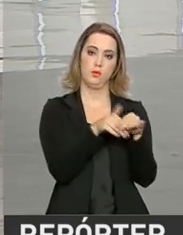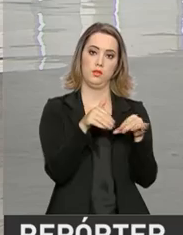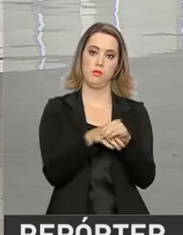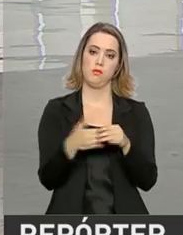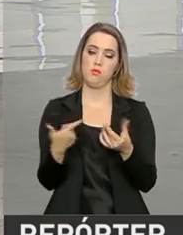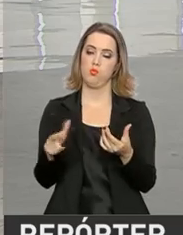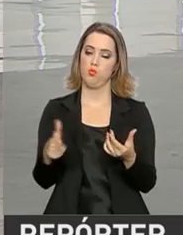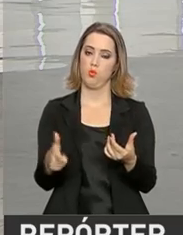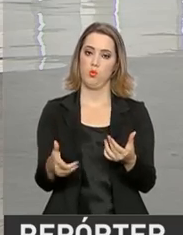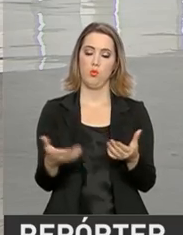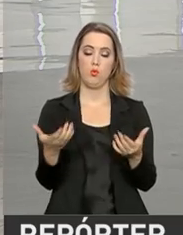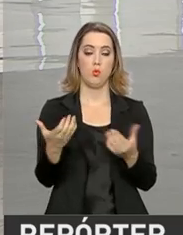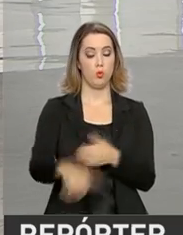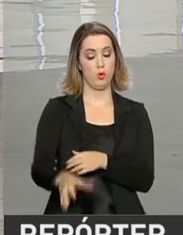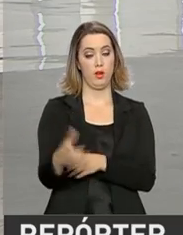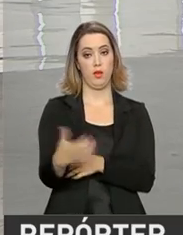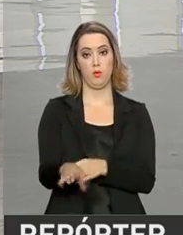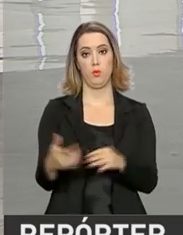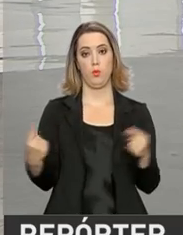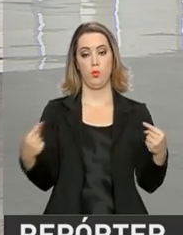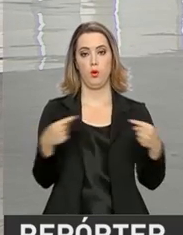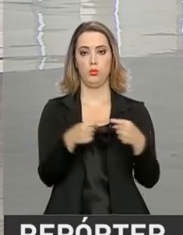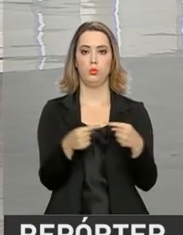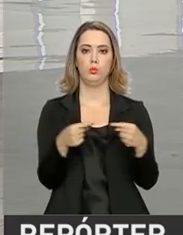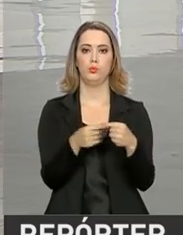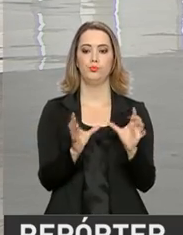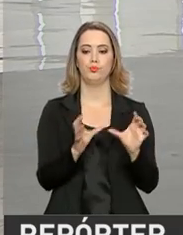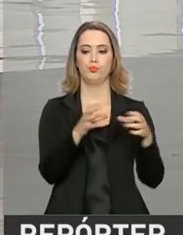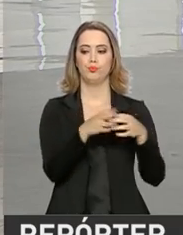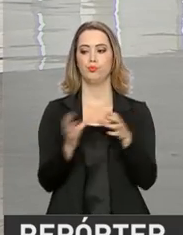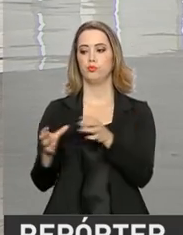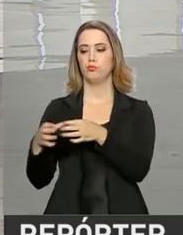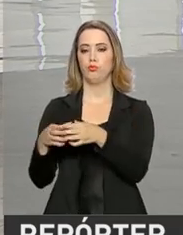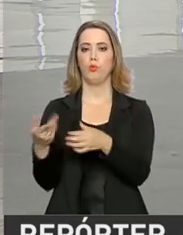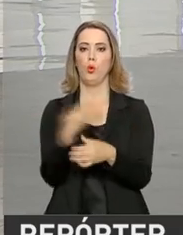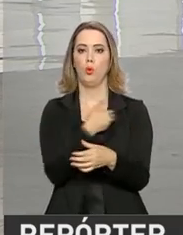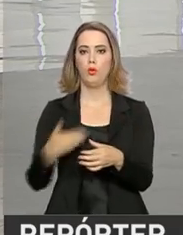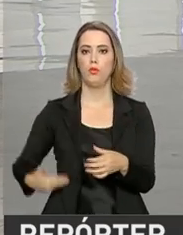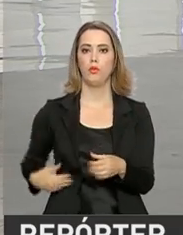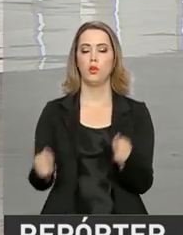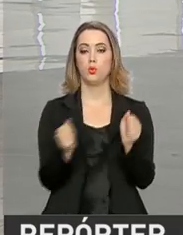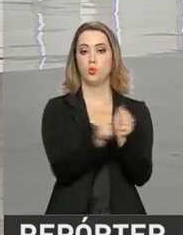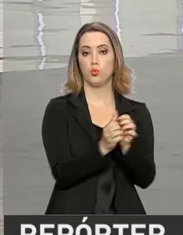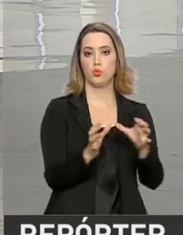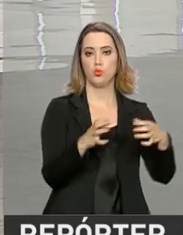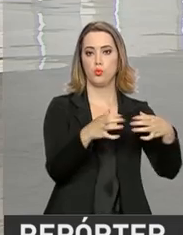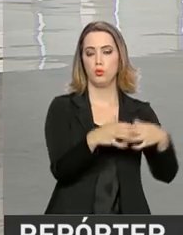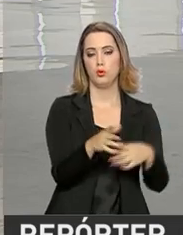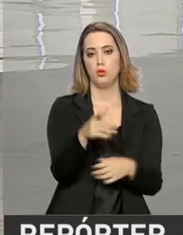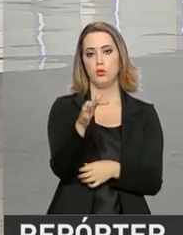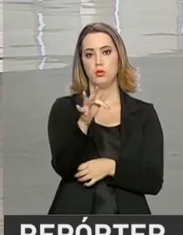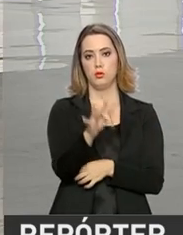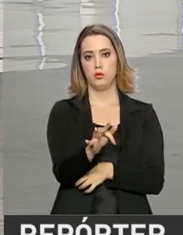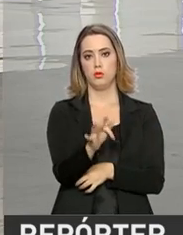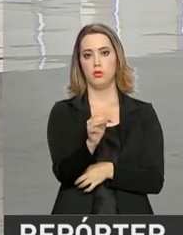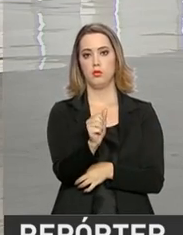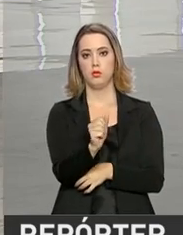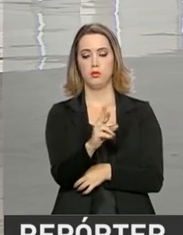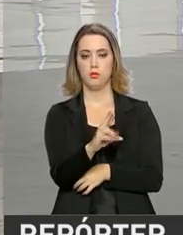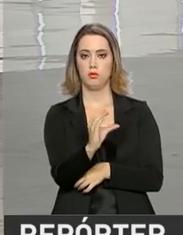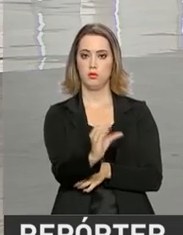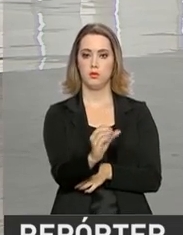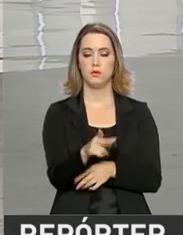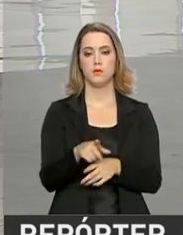e asfar nesta sexta-feira Juan Manuel Santos na Colômbia dedicou o prêmio Nobel da Paz a todas